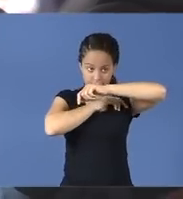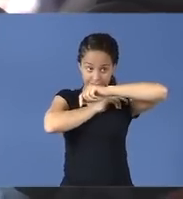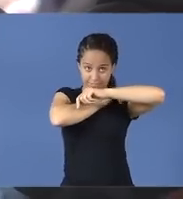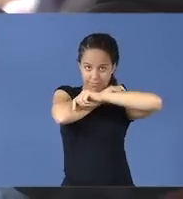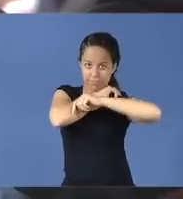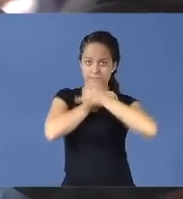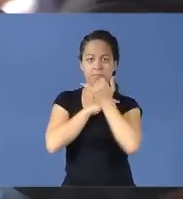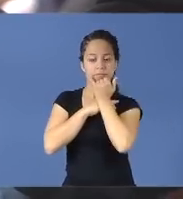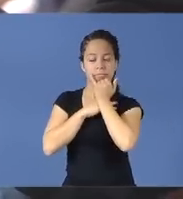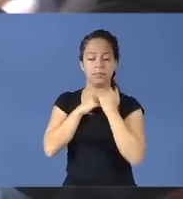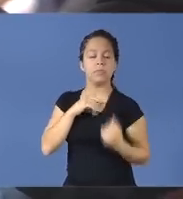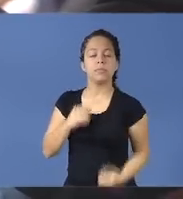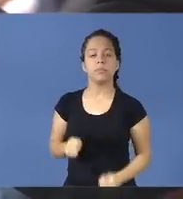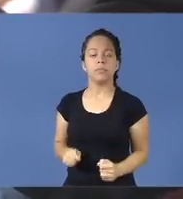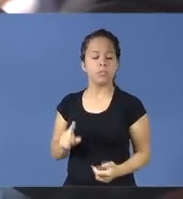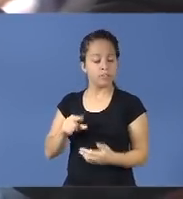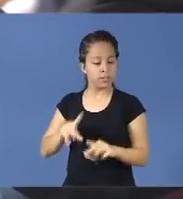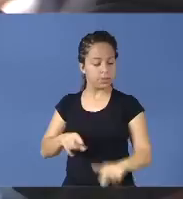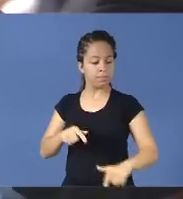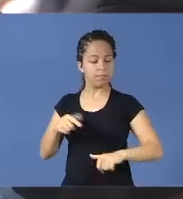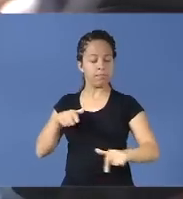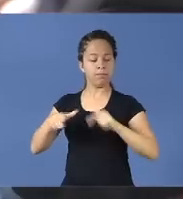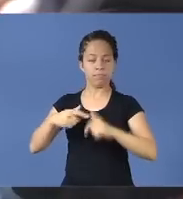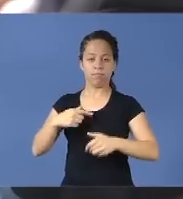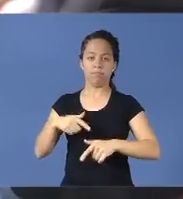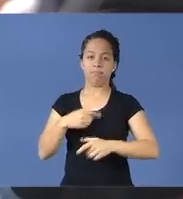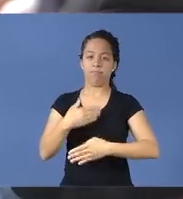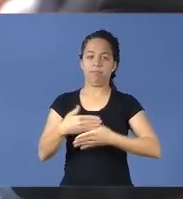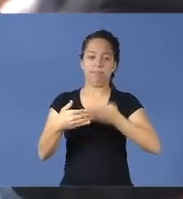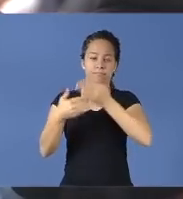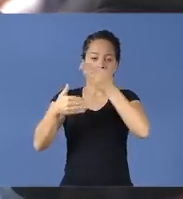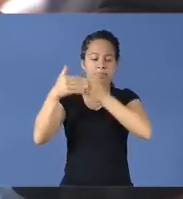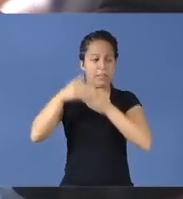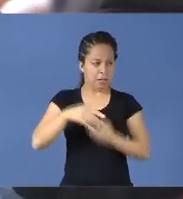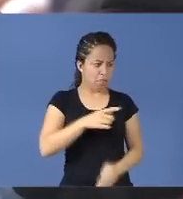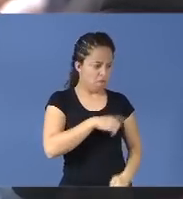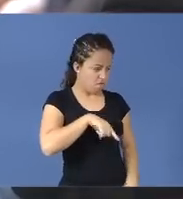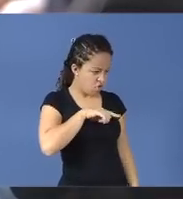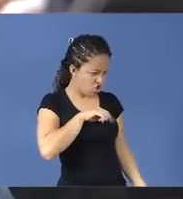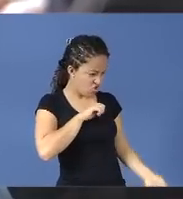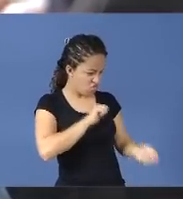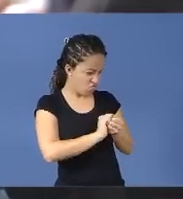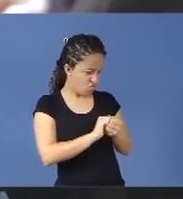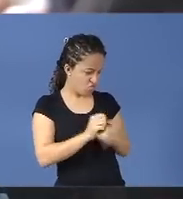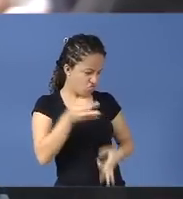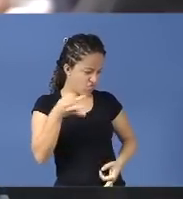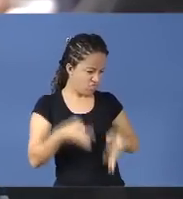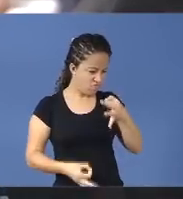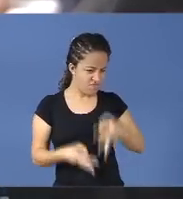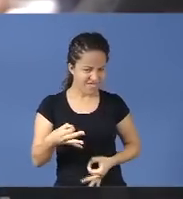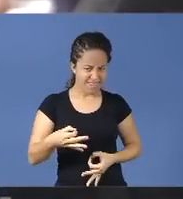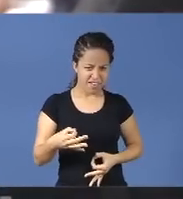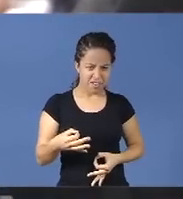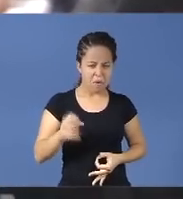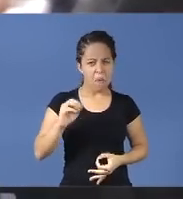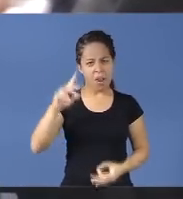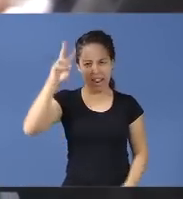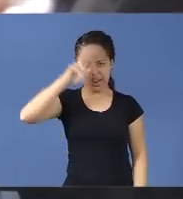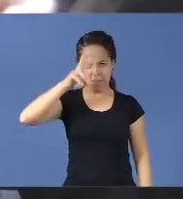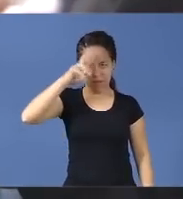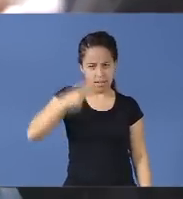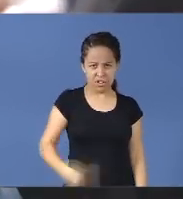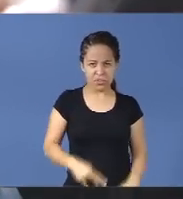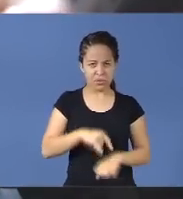edificaremos, mas vós não tendes parte, nem justiça, nem memória em